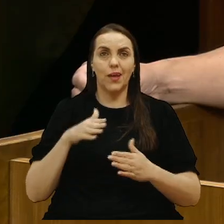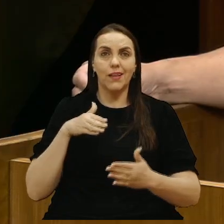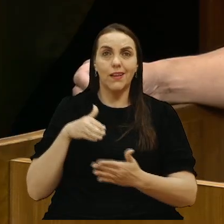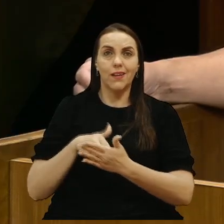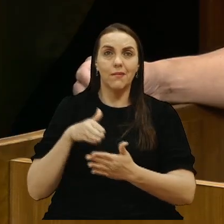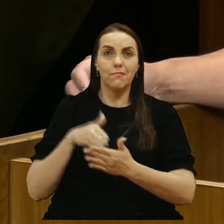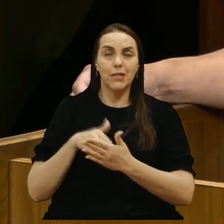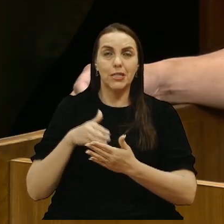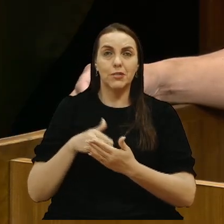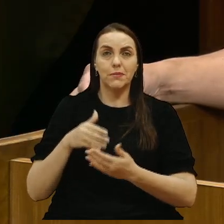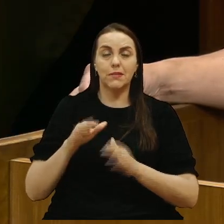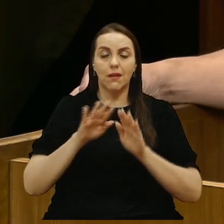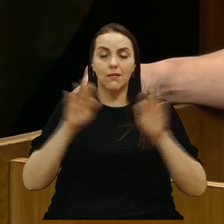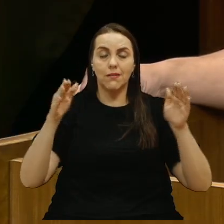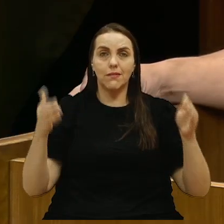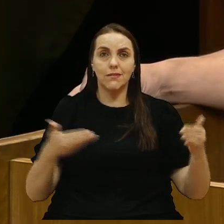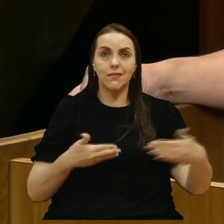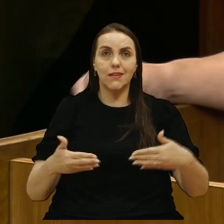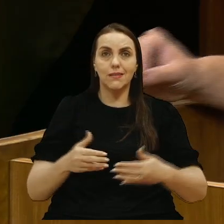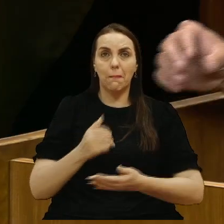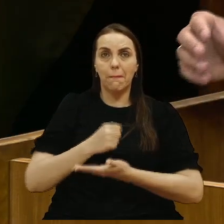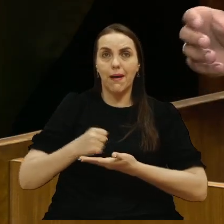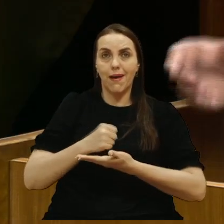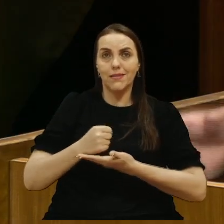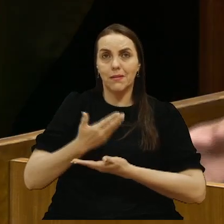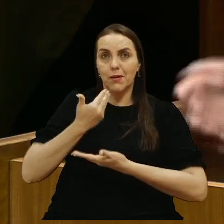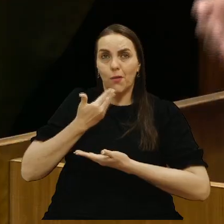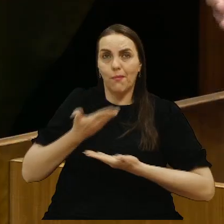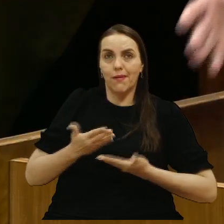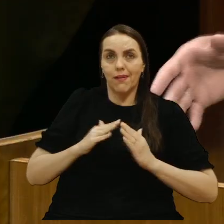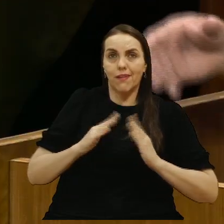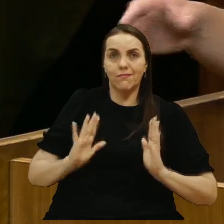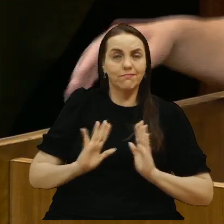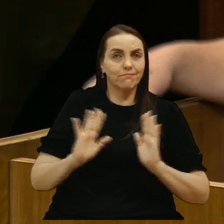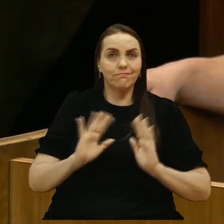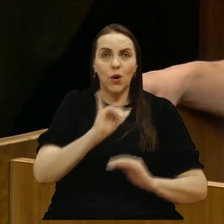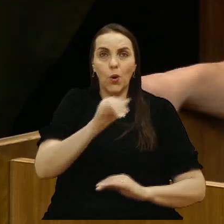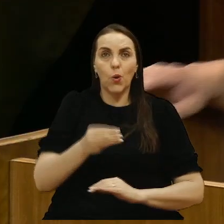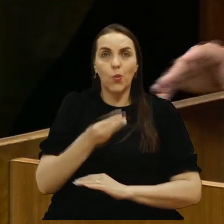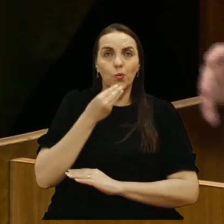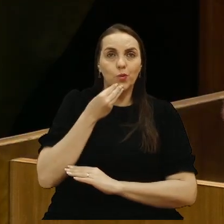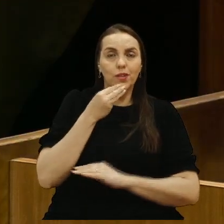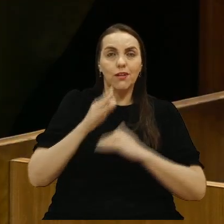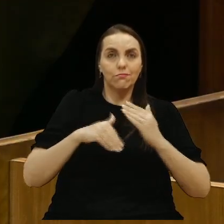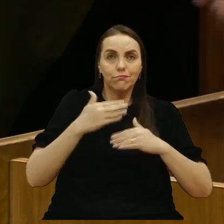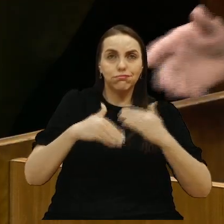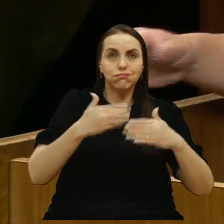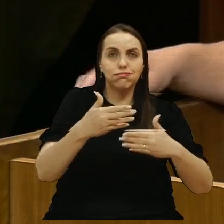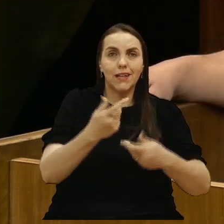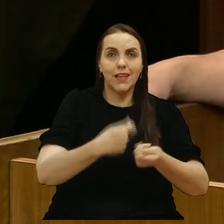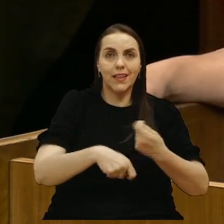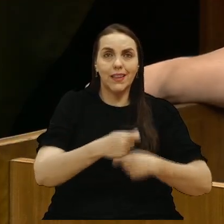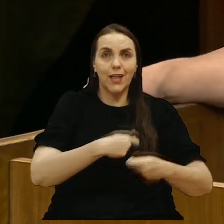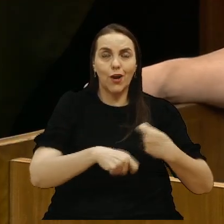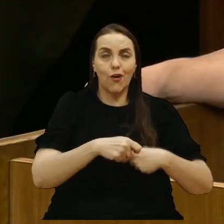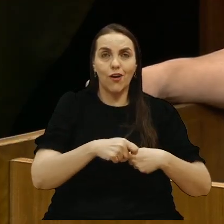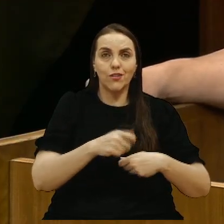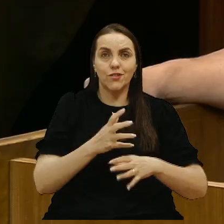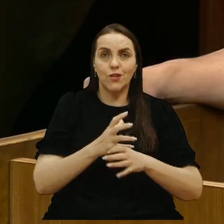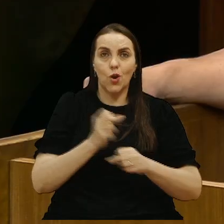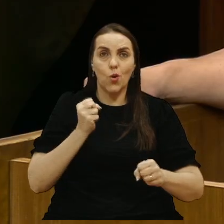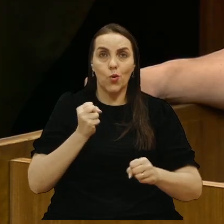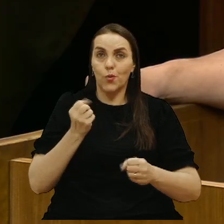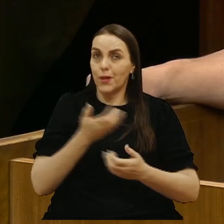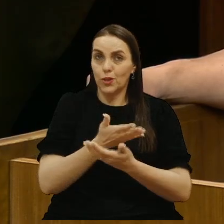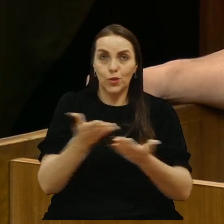ter que receber uma cesta básica para sustentar. A gente quer a oportunidade para gerar um negócio onde que rentabilize para todo mundo